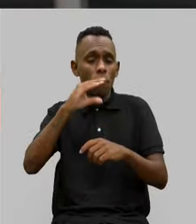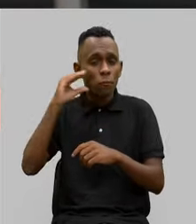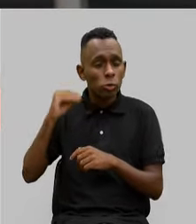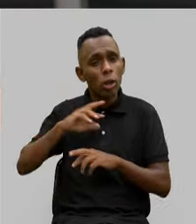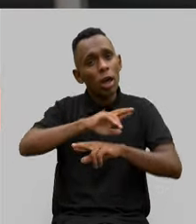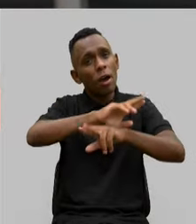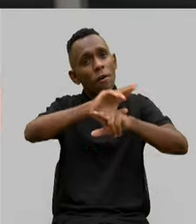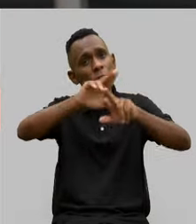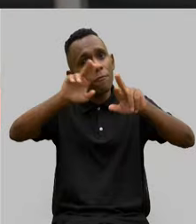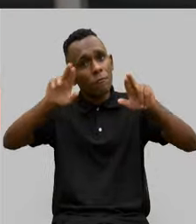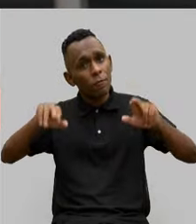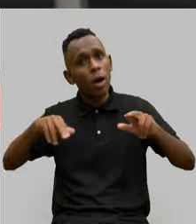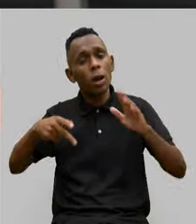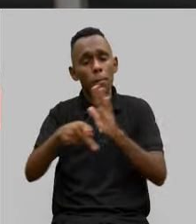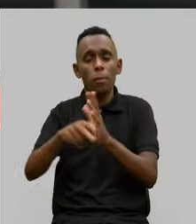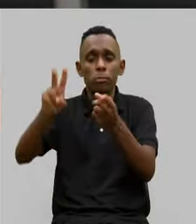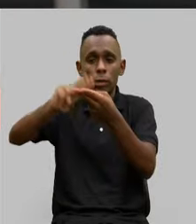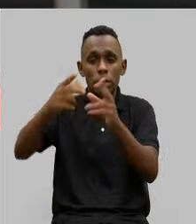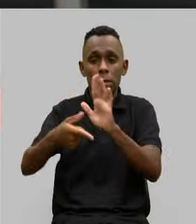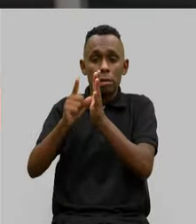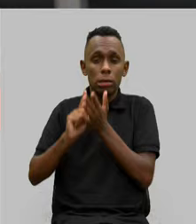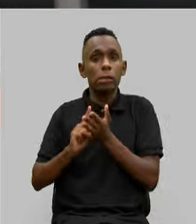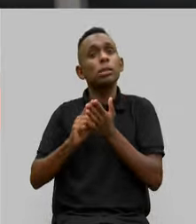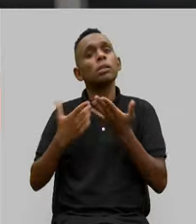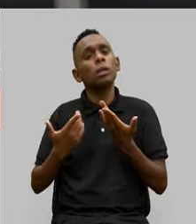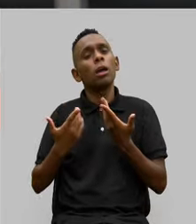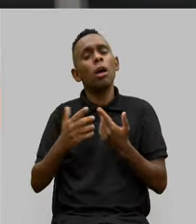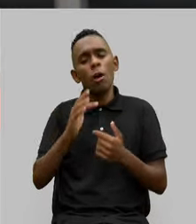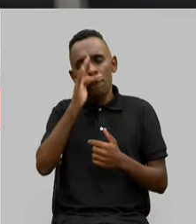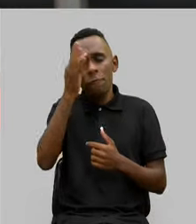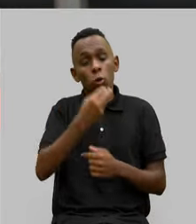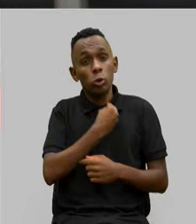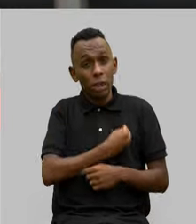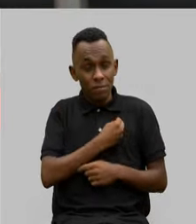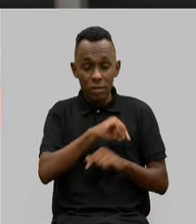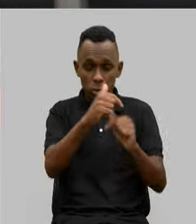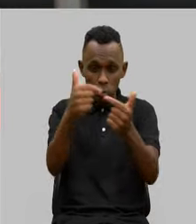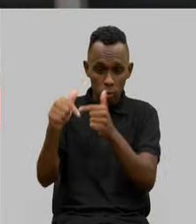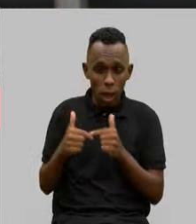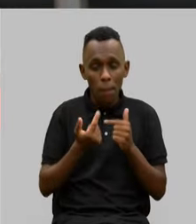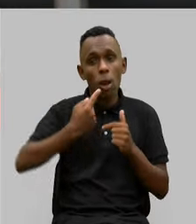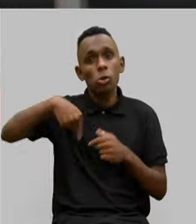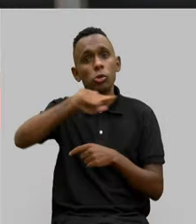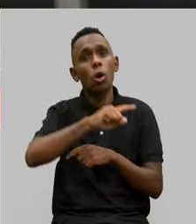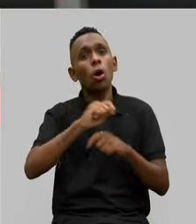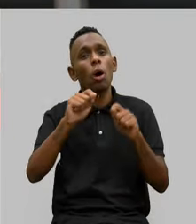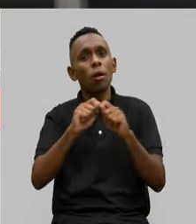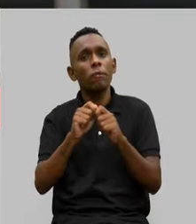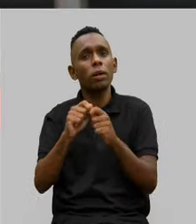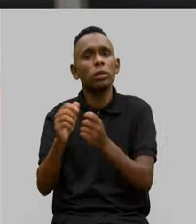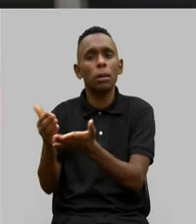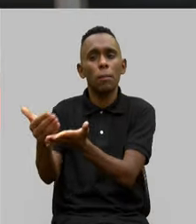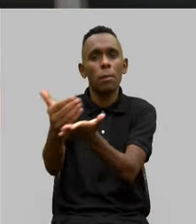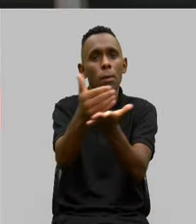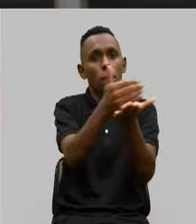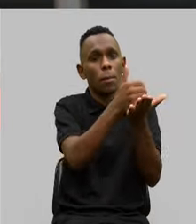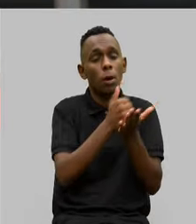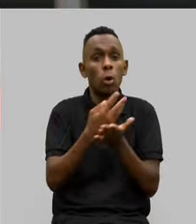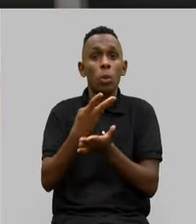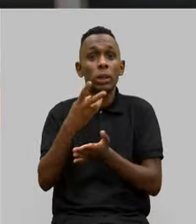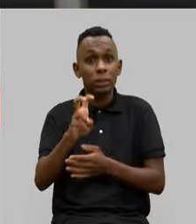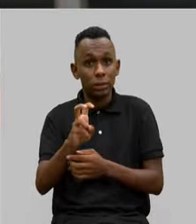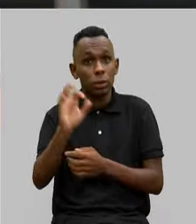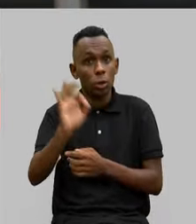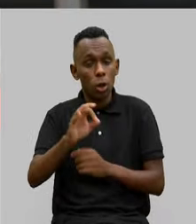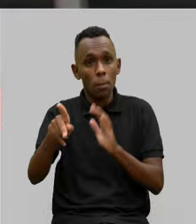também egressos do sistema prisional e a flor da vida com o trabalho que a gente faz a gente faz uma arrecadação que 45% é